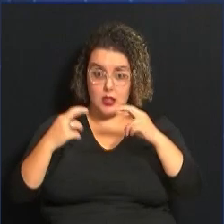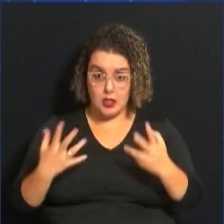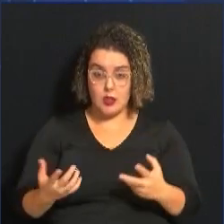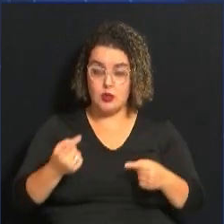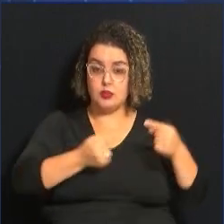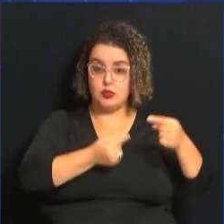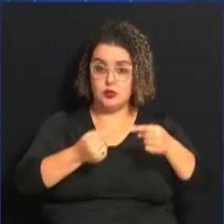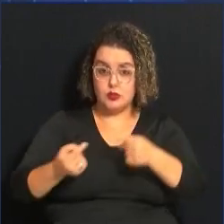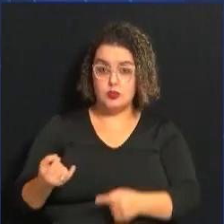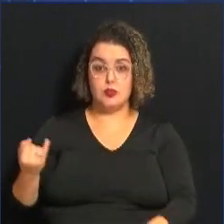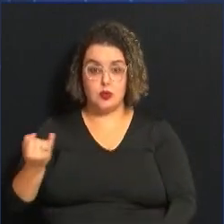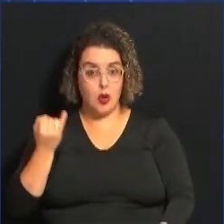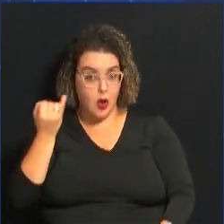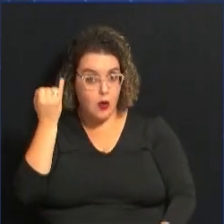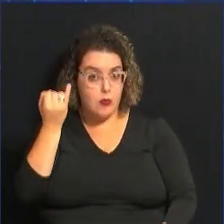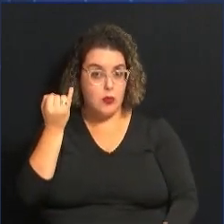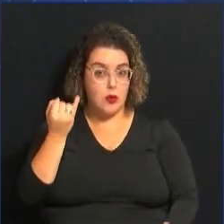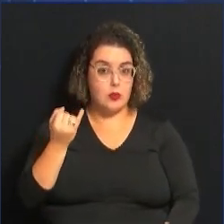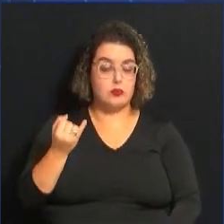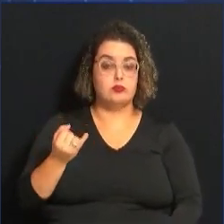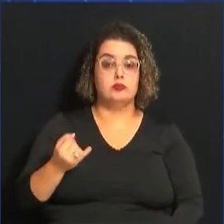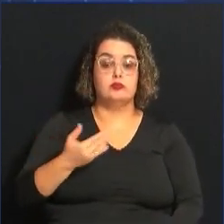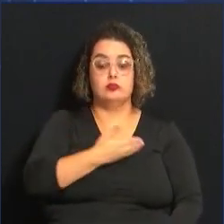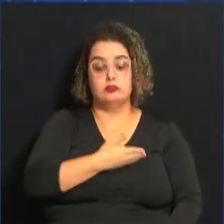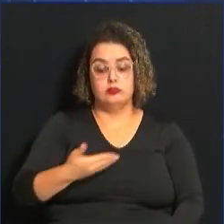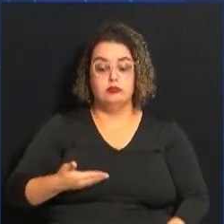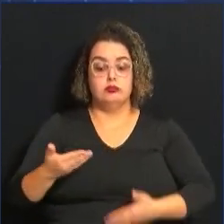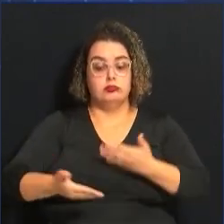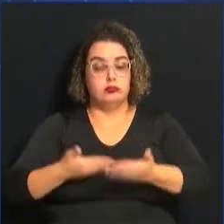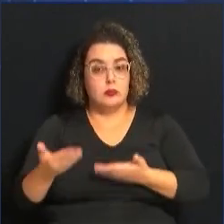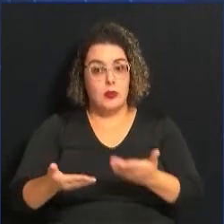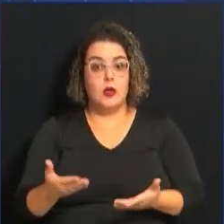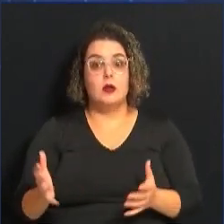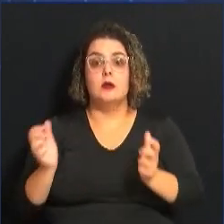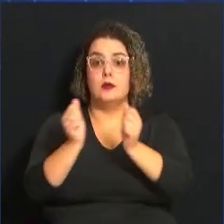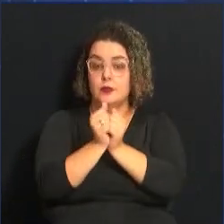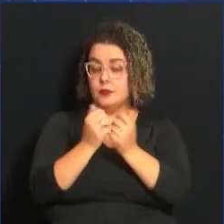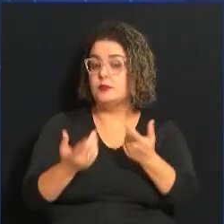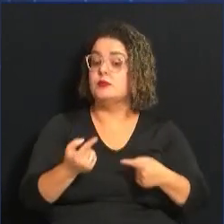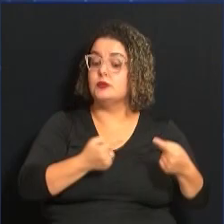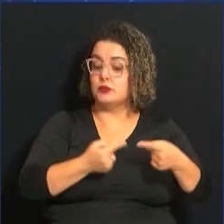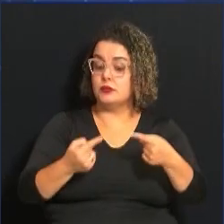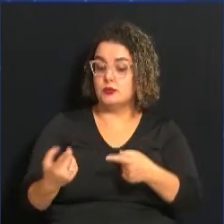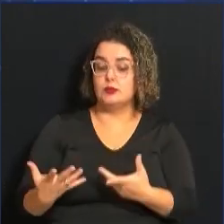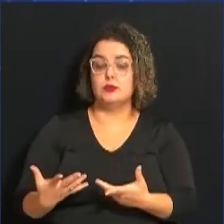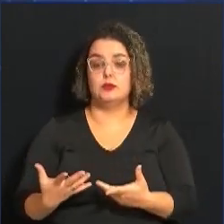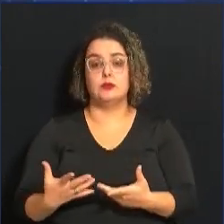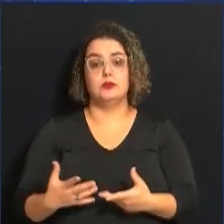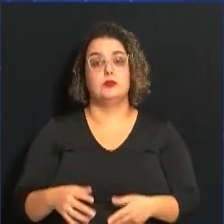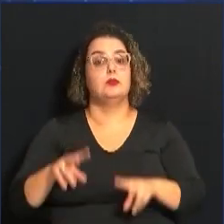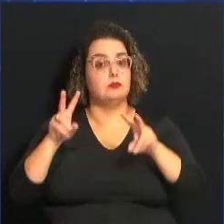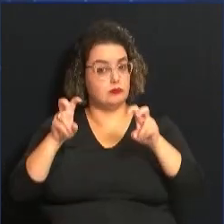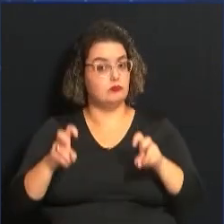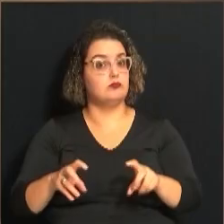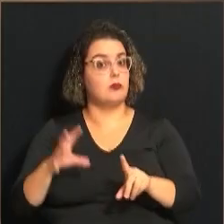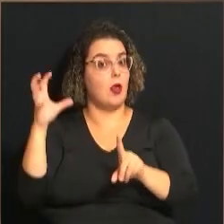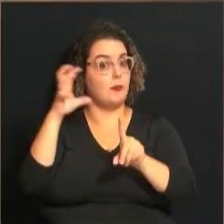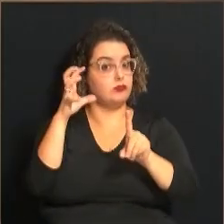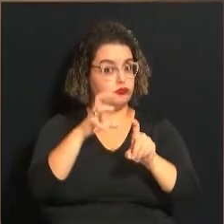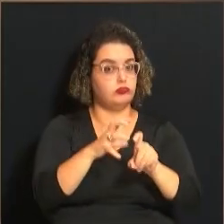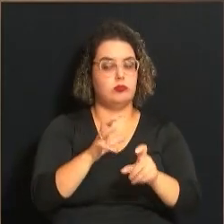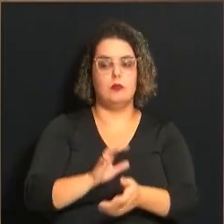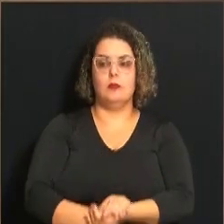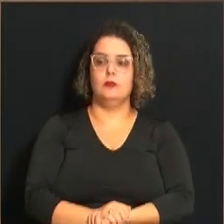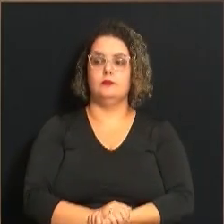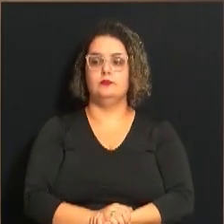discute a importância do funcionalismo público se reunir e debater sobre assédio moral.